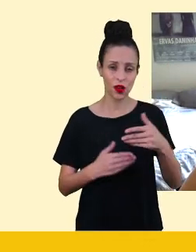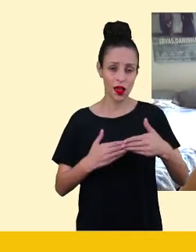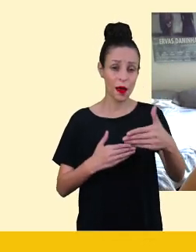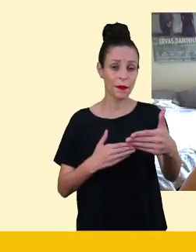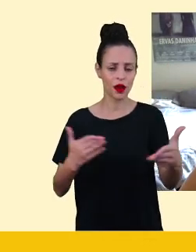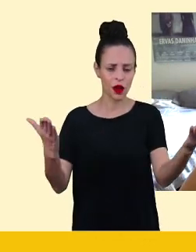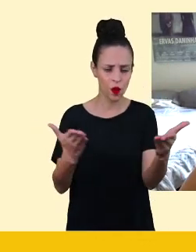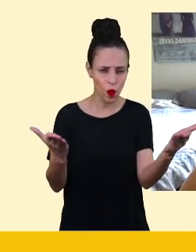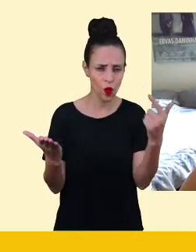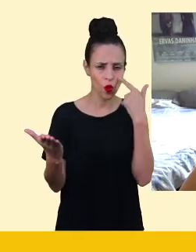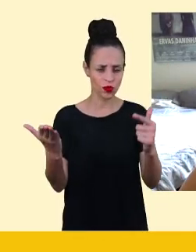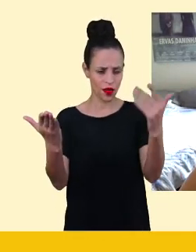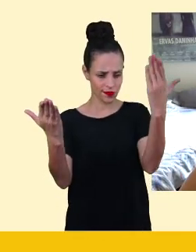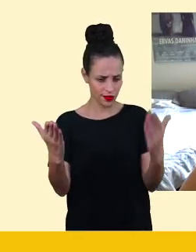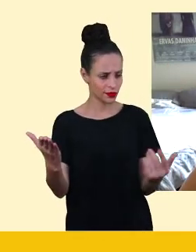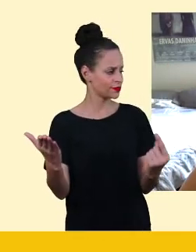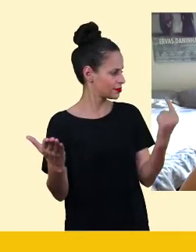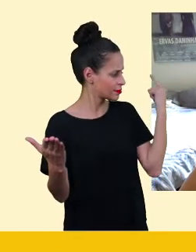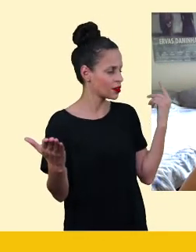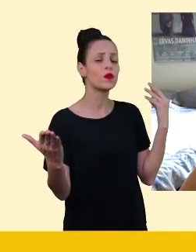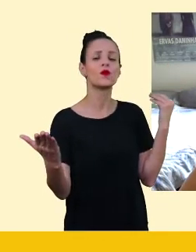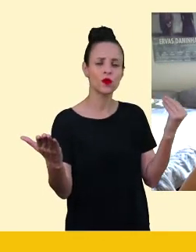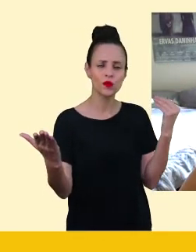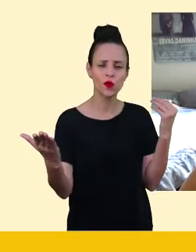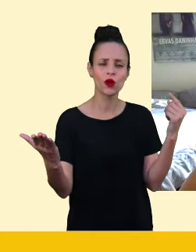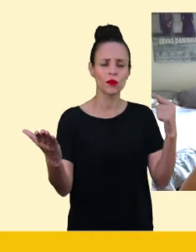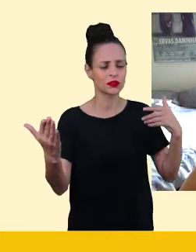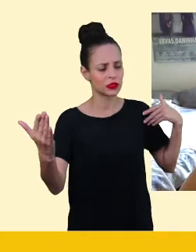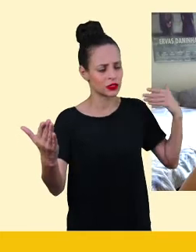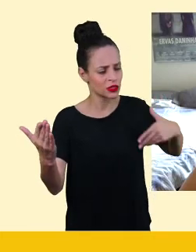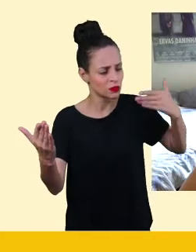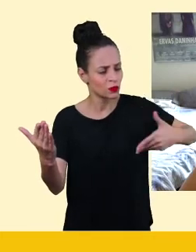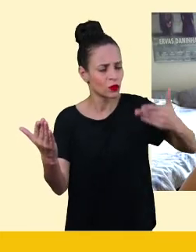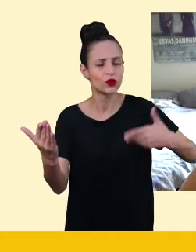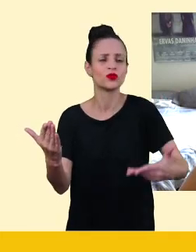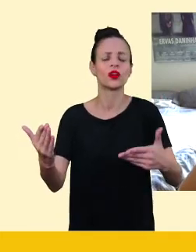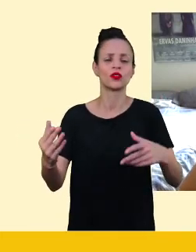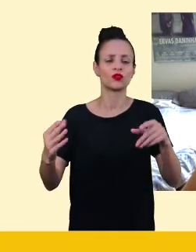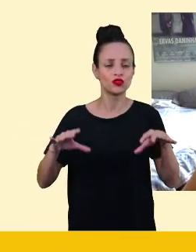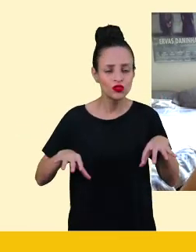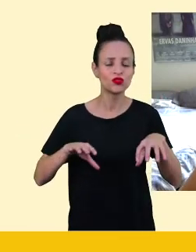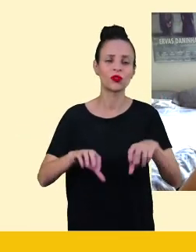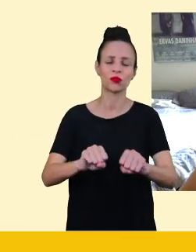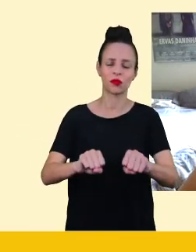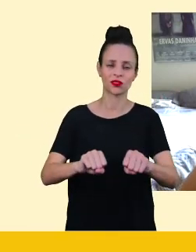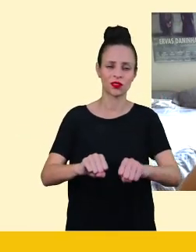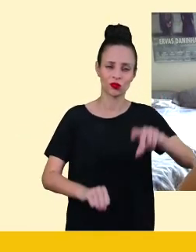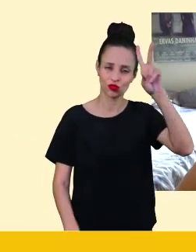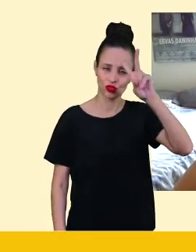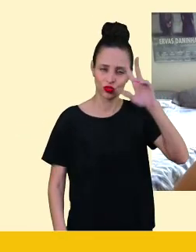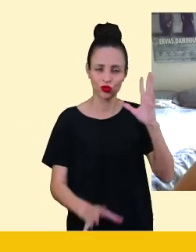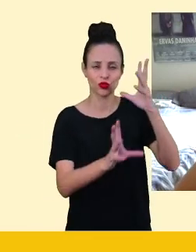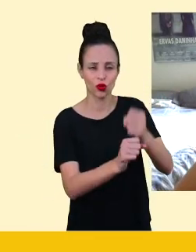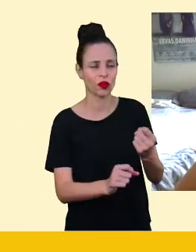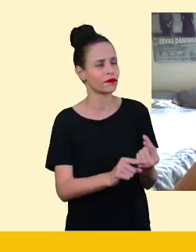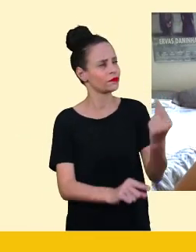né, dessa possibilidade de olhar para o passado a partir do presente, pensando como